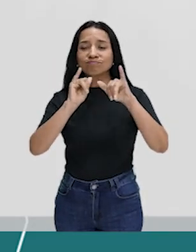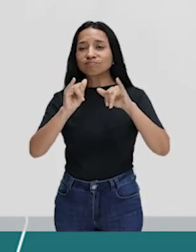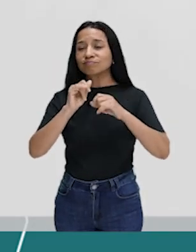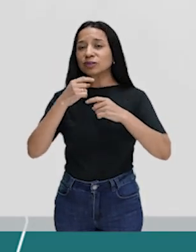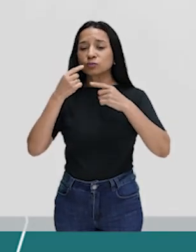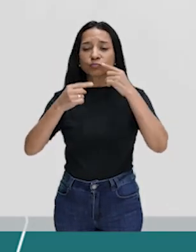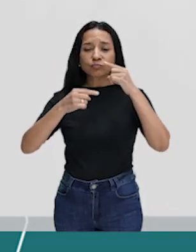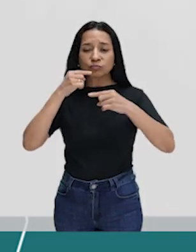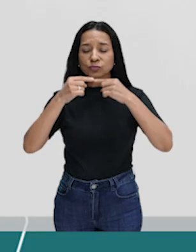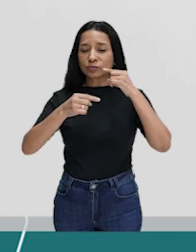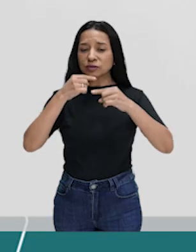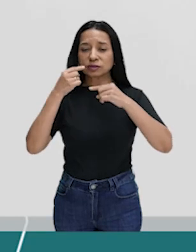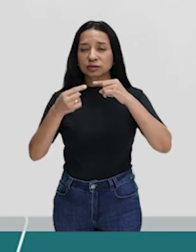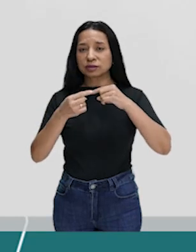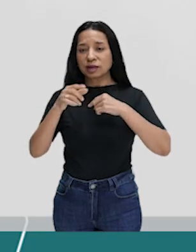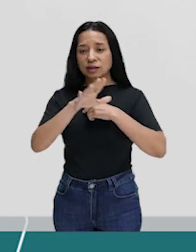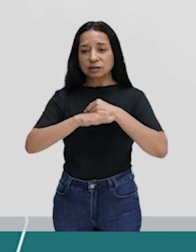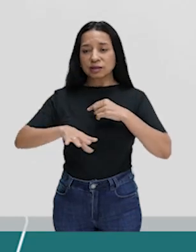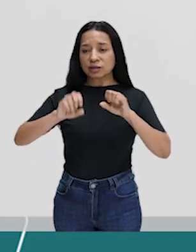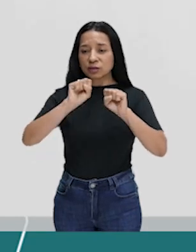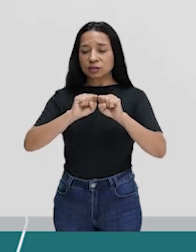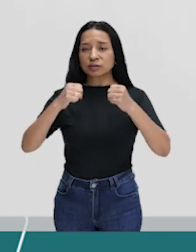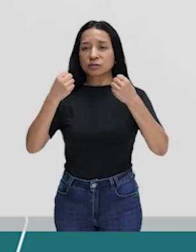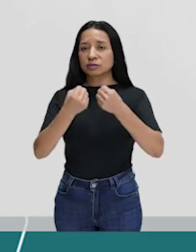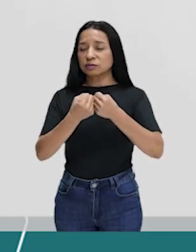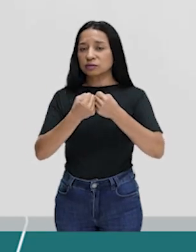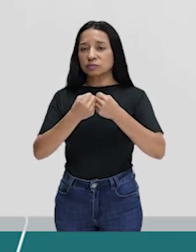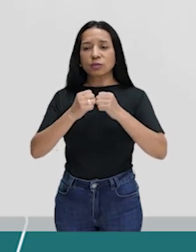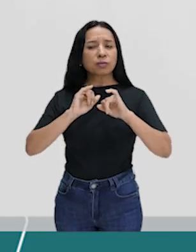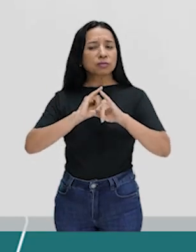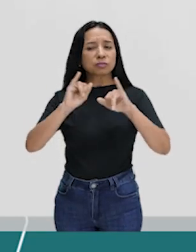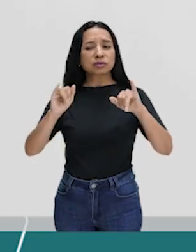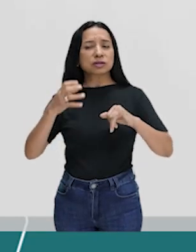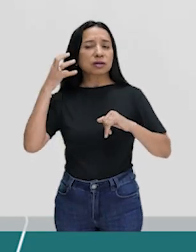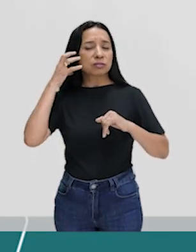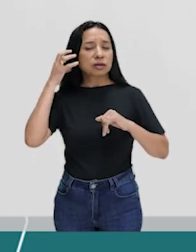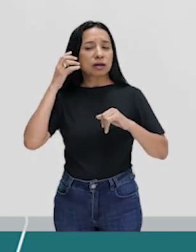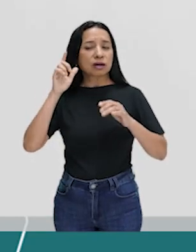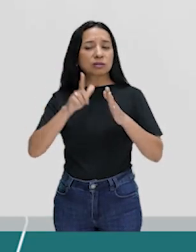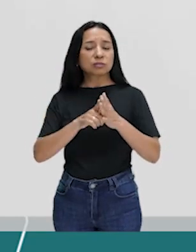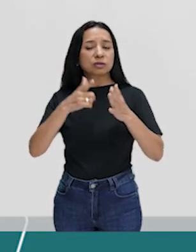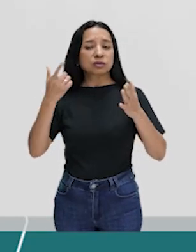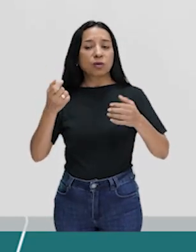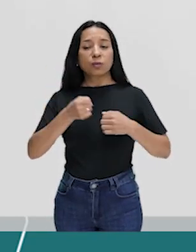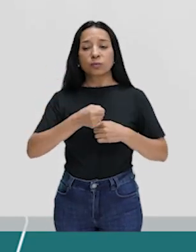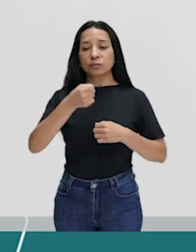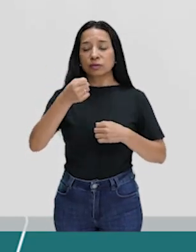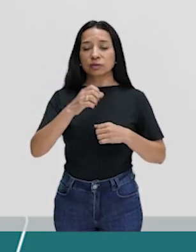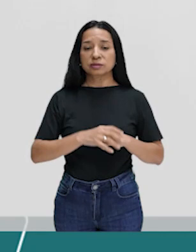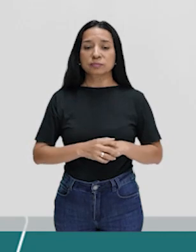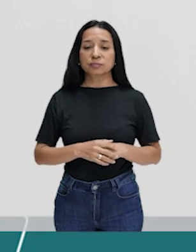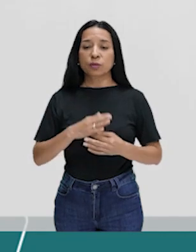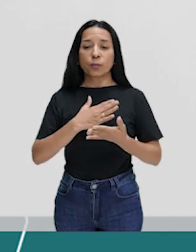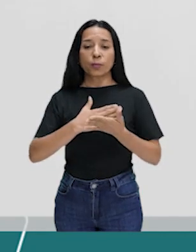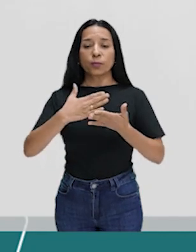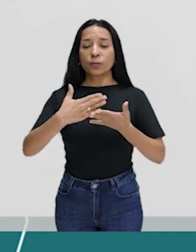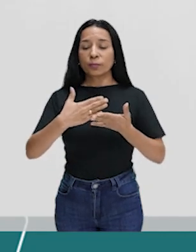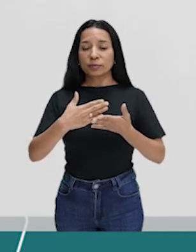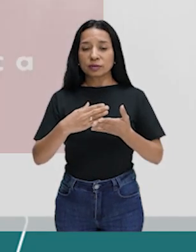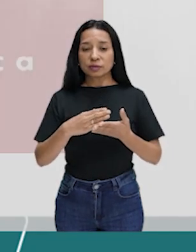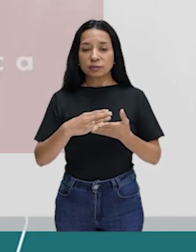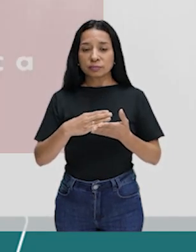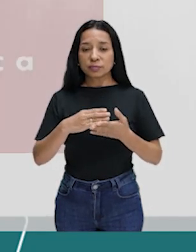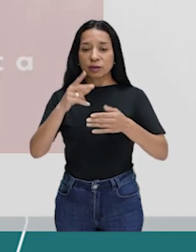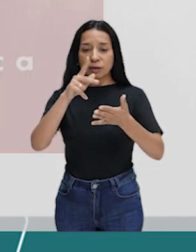sociedade daquela época que não era noticiada pelas rádios, pelos jornais, tá bom? Vamos começar